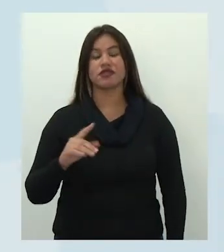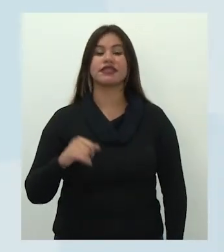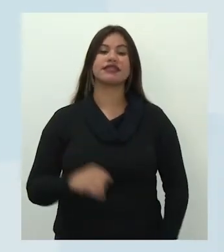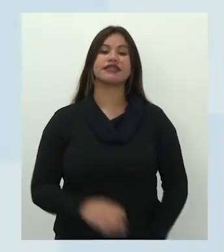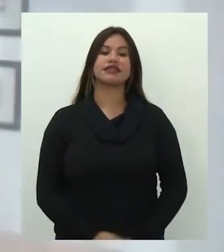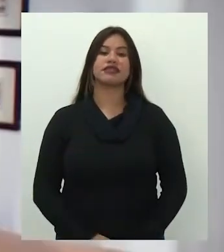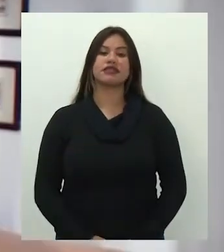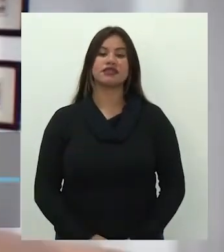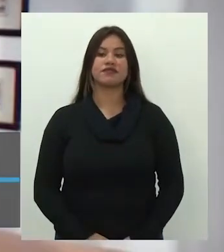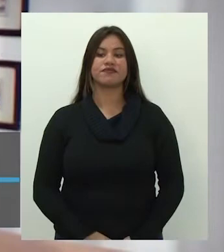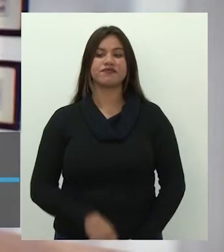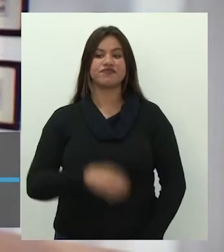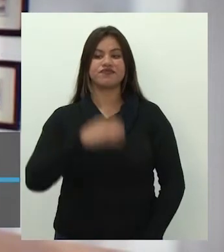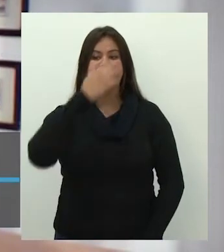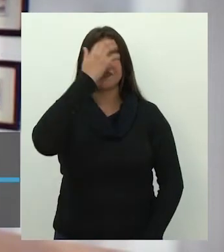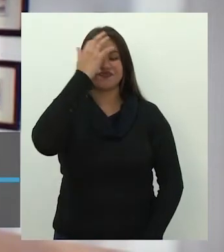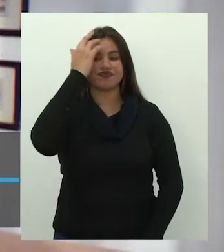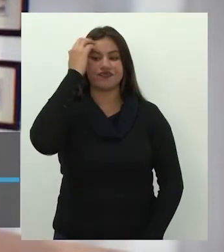coisa.